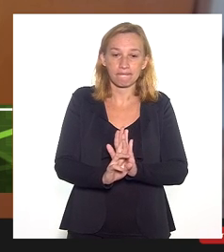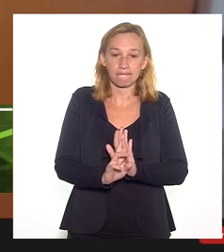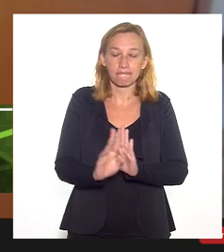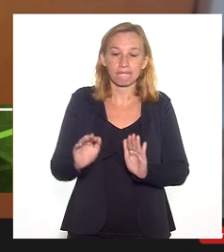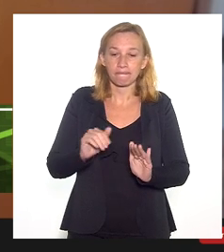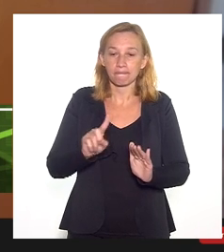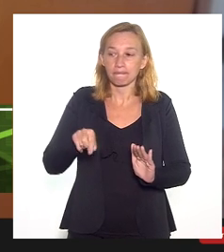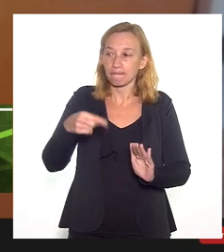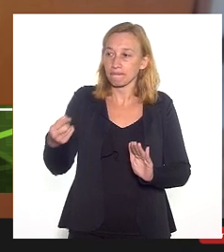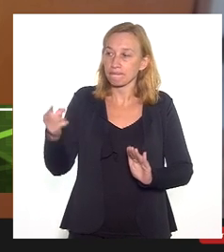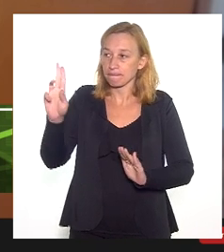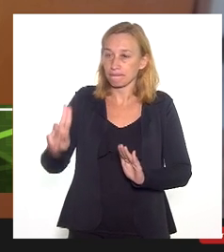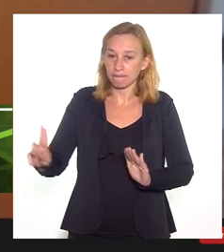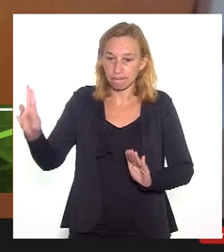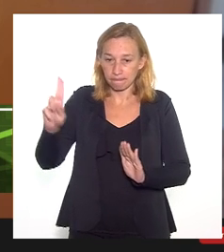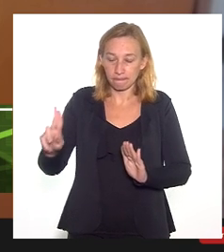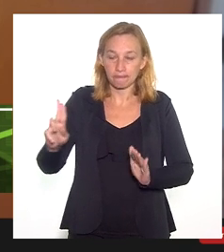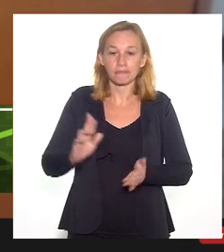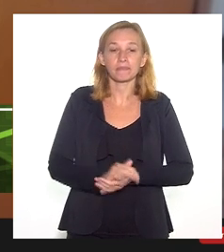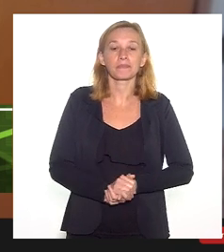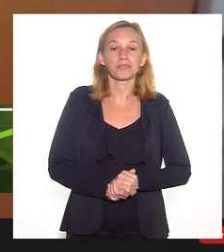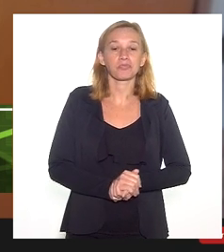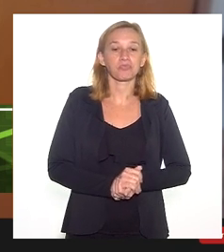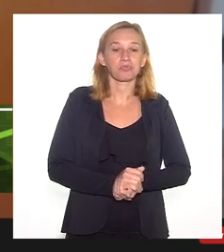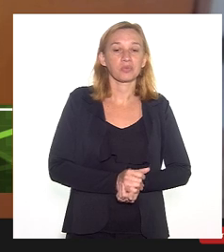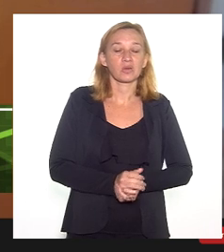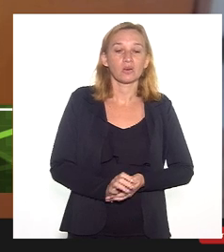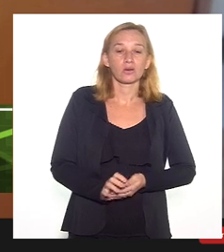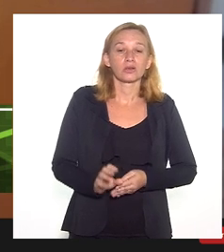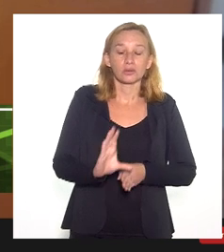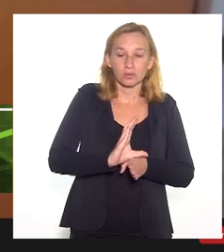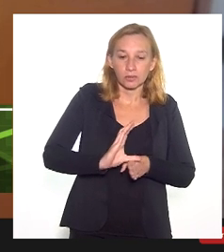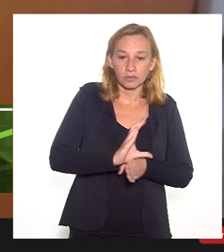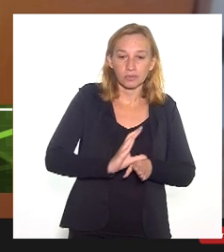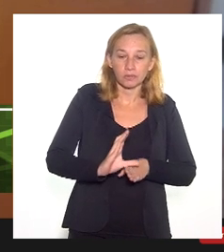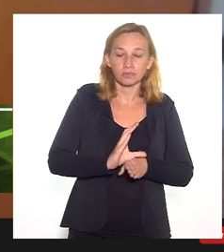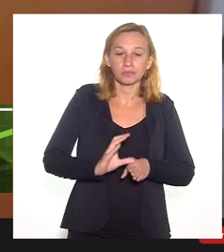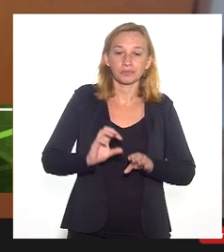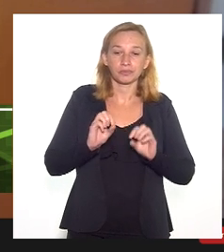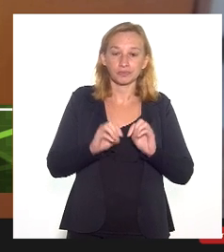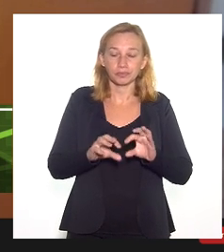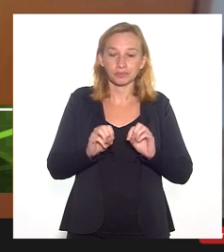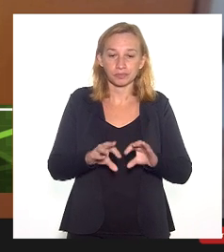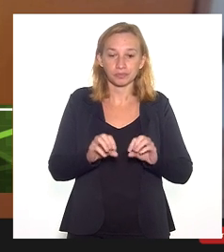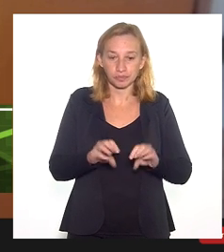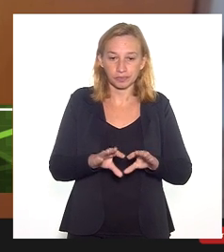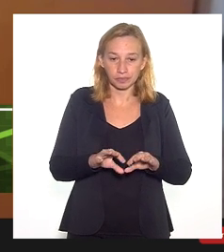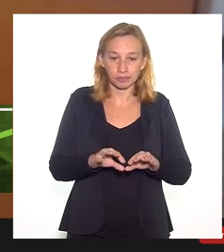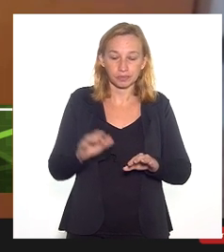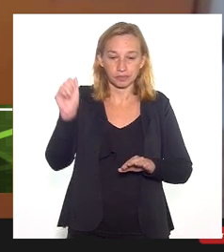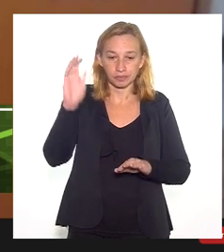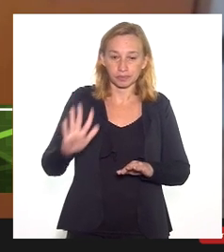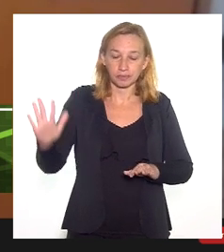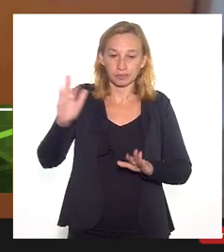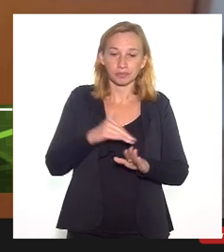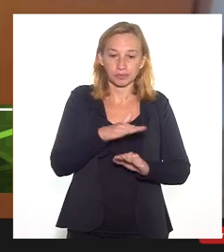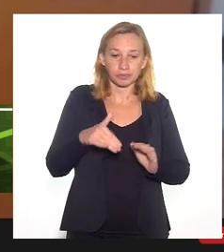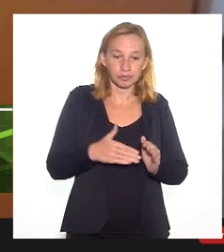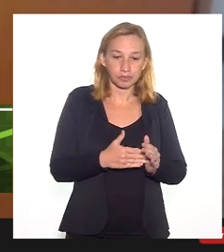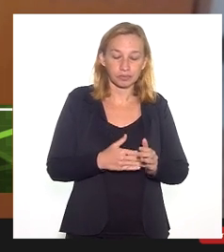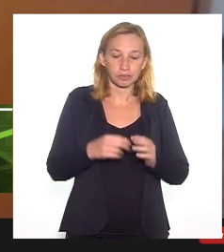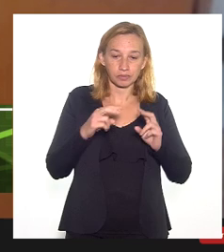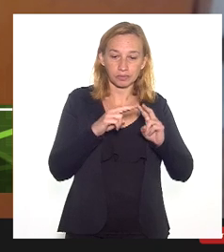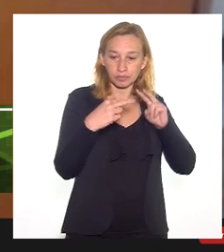Sintoperge, do DCR, do Conselho Estadual de Educação, da UNE e todos os presentes que estão